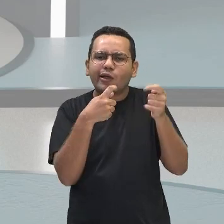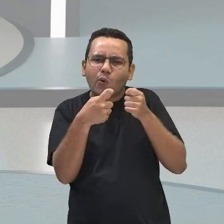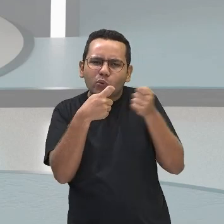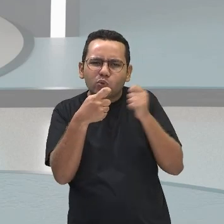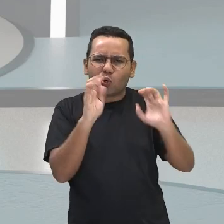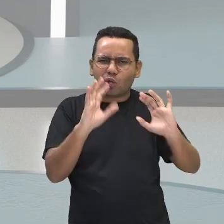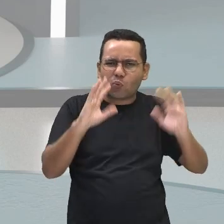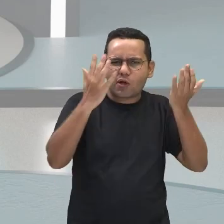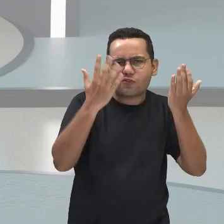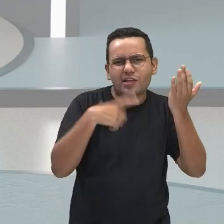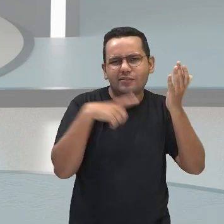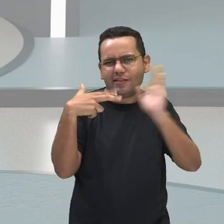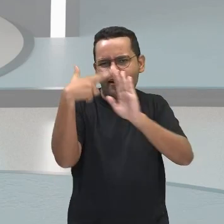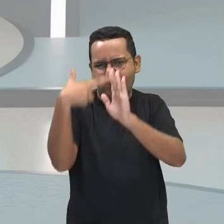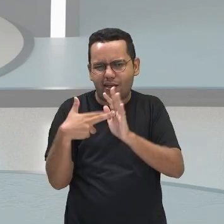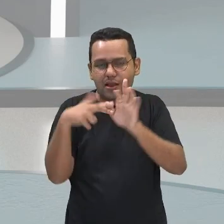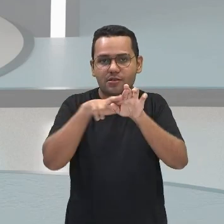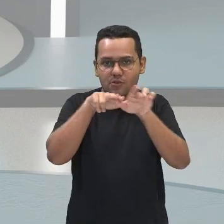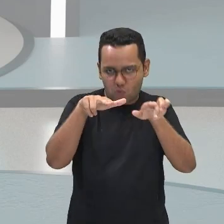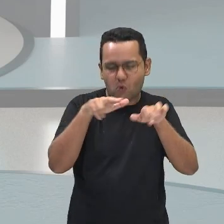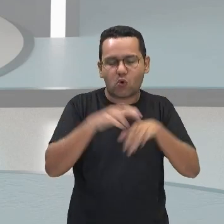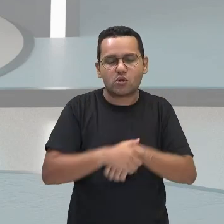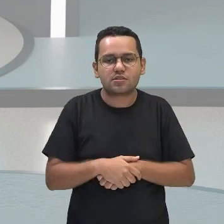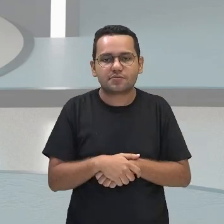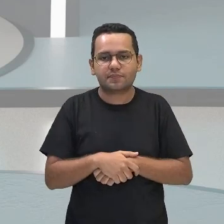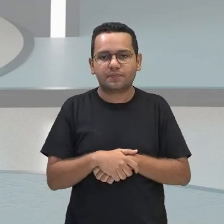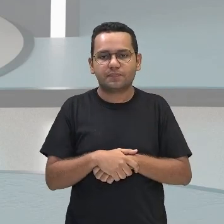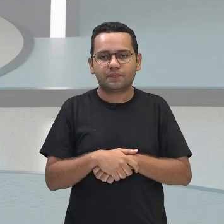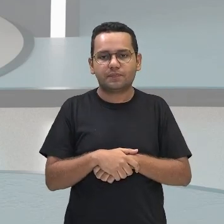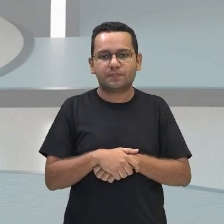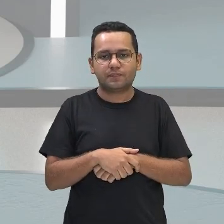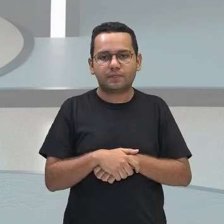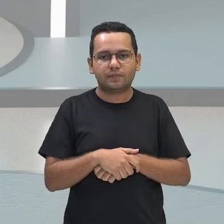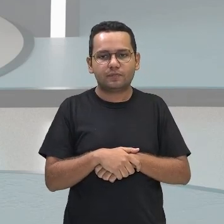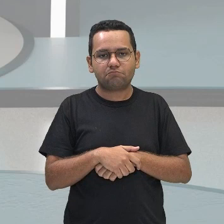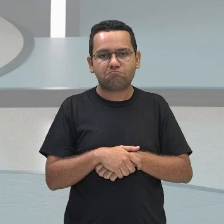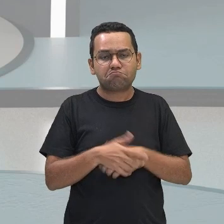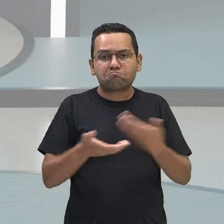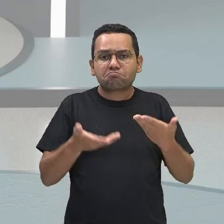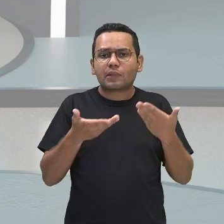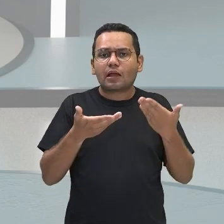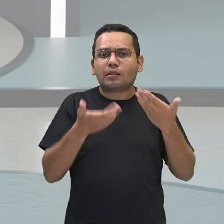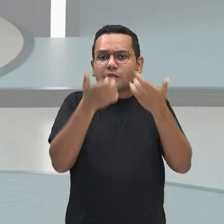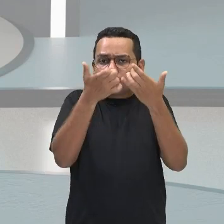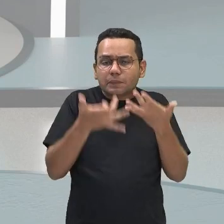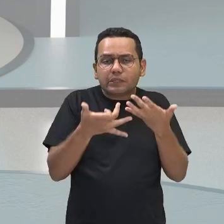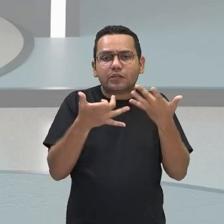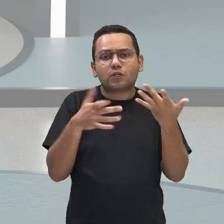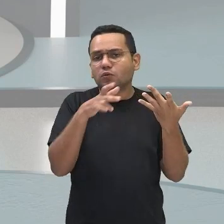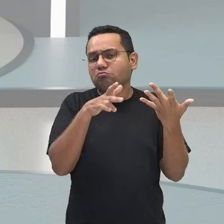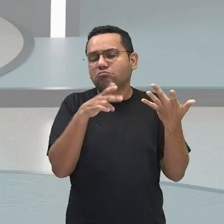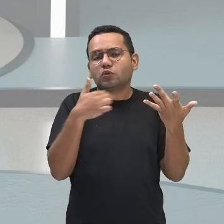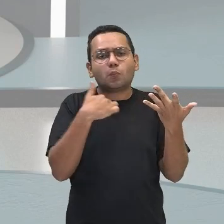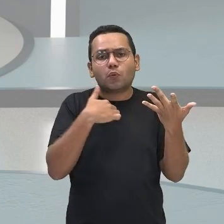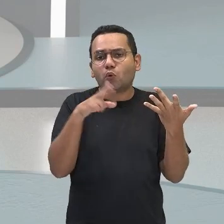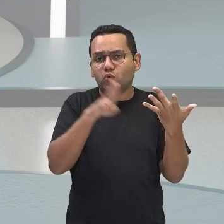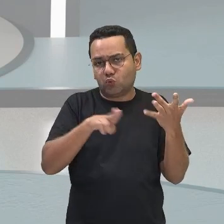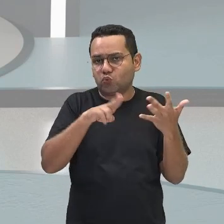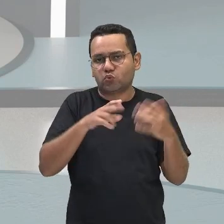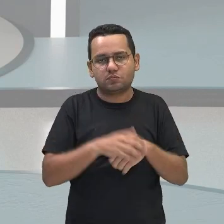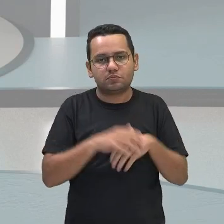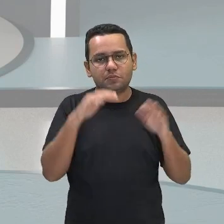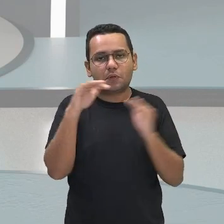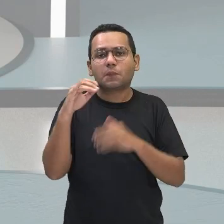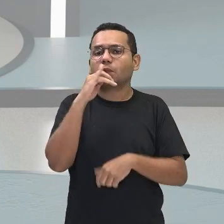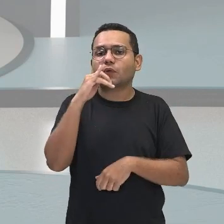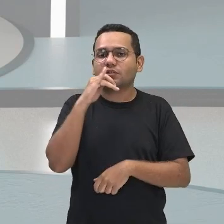regras, de uma certa forma, que você não pode utilizar, porque você está usando uma substância. É igual anabolizante, né? Se você